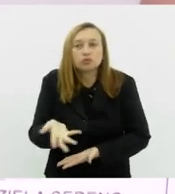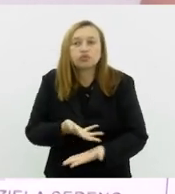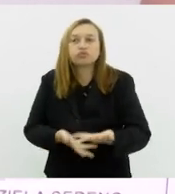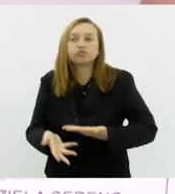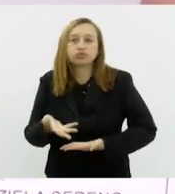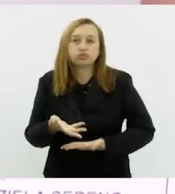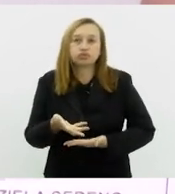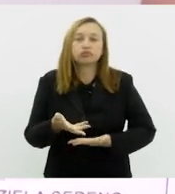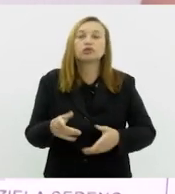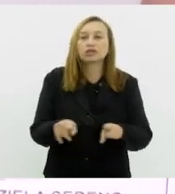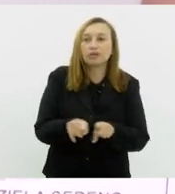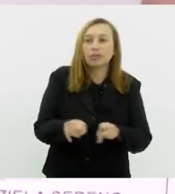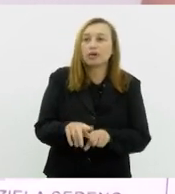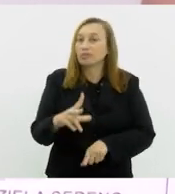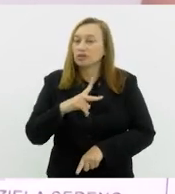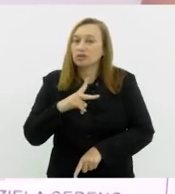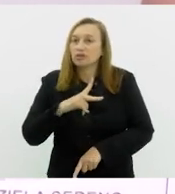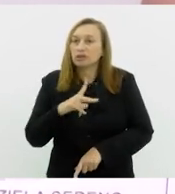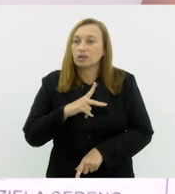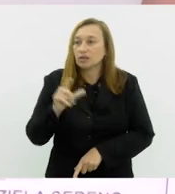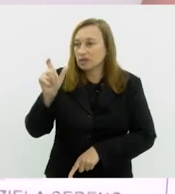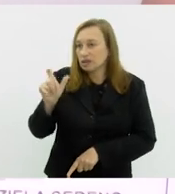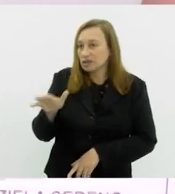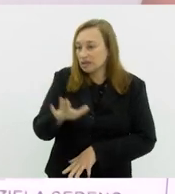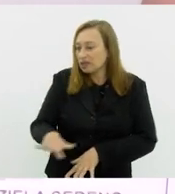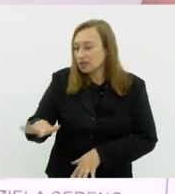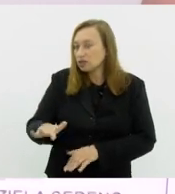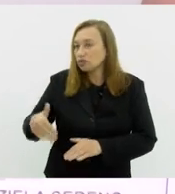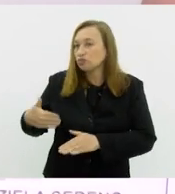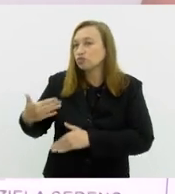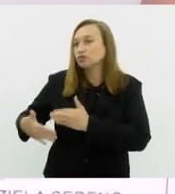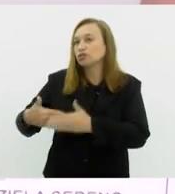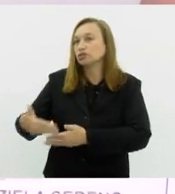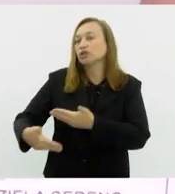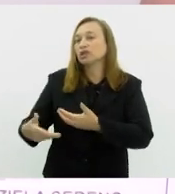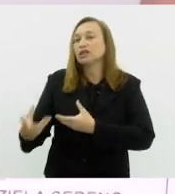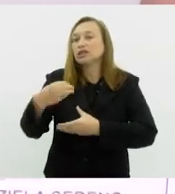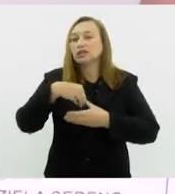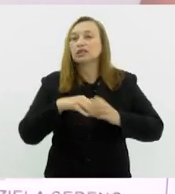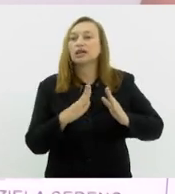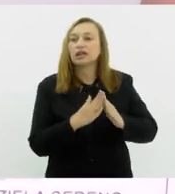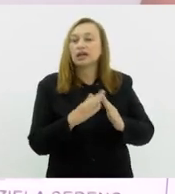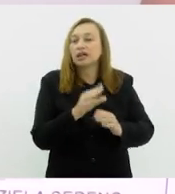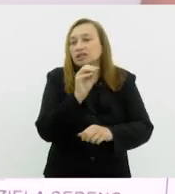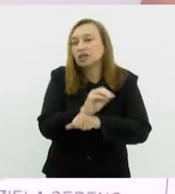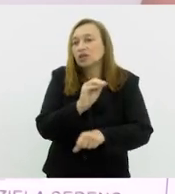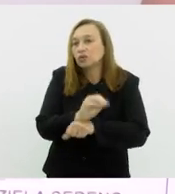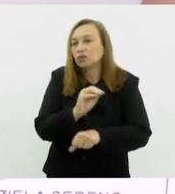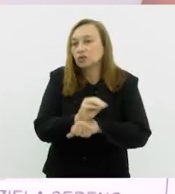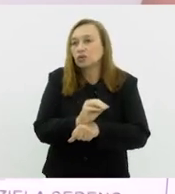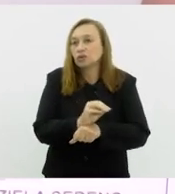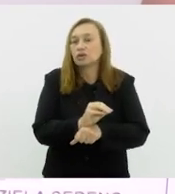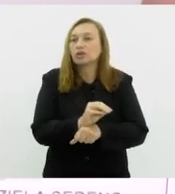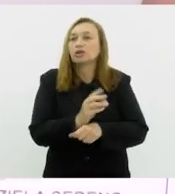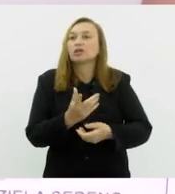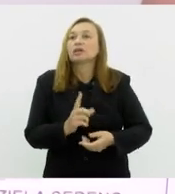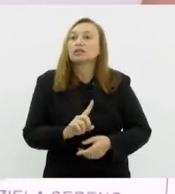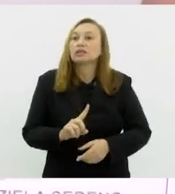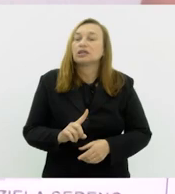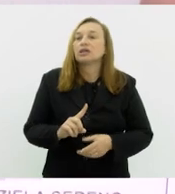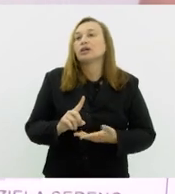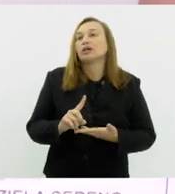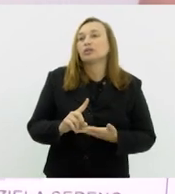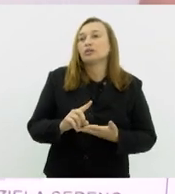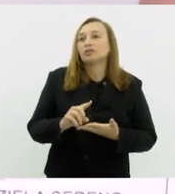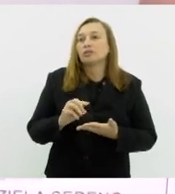reflexão individual. Então, essa criança passou por todo esse processo dentro da Casa Cuidado, na metodologia, depois ela vai para casa fazer